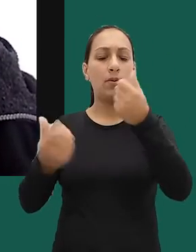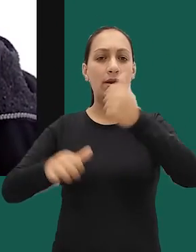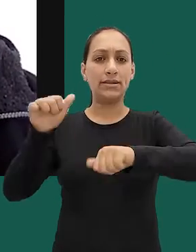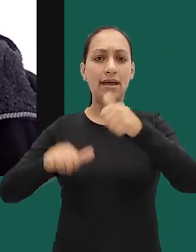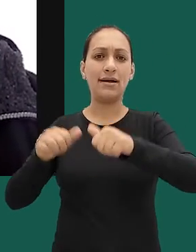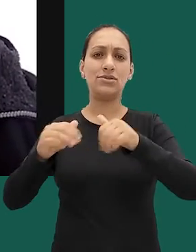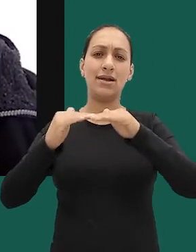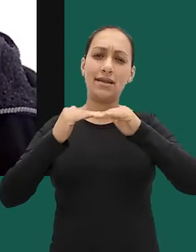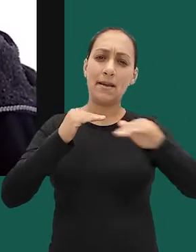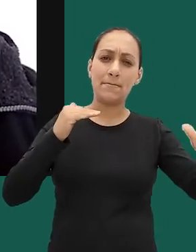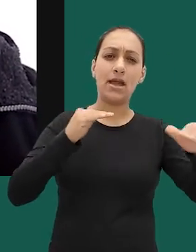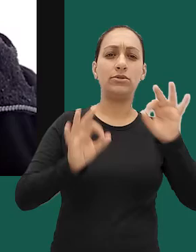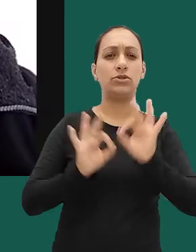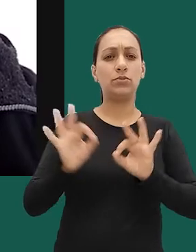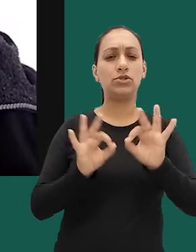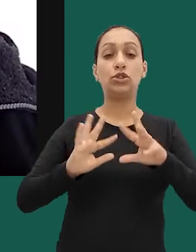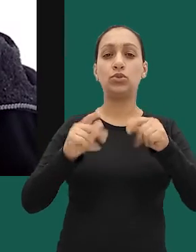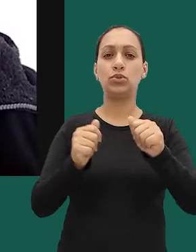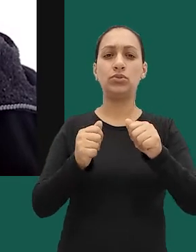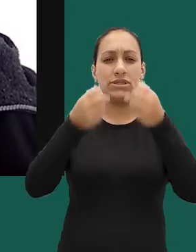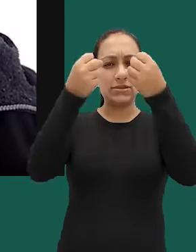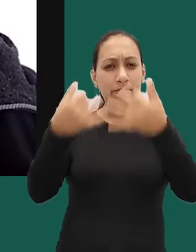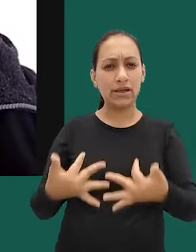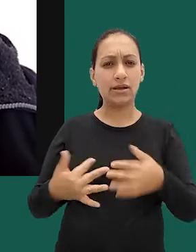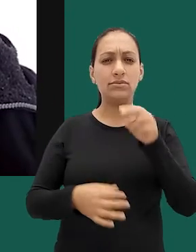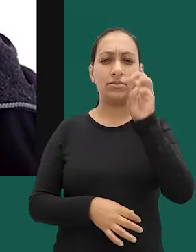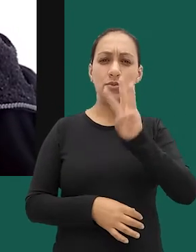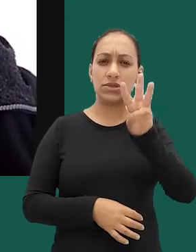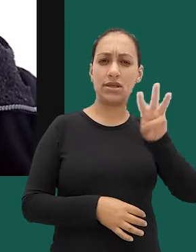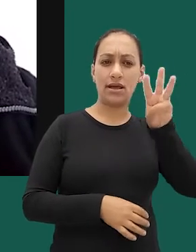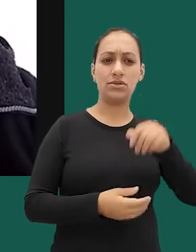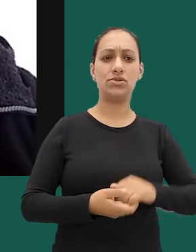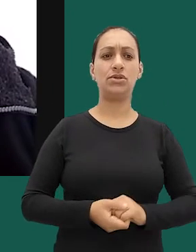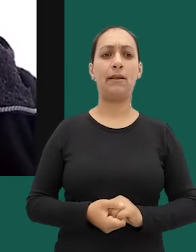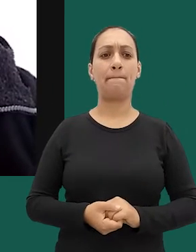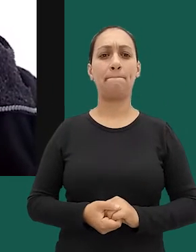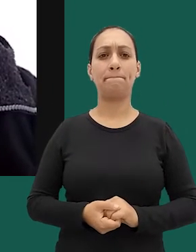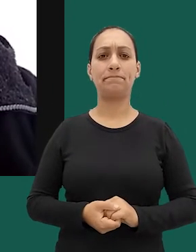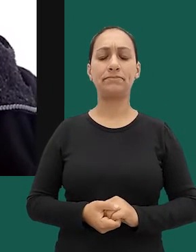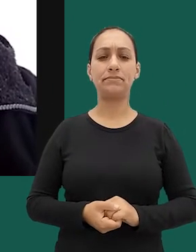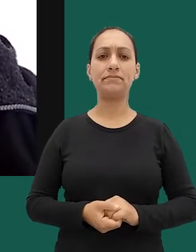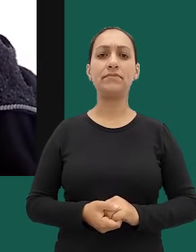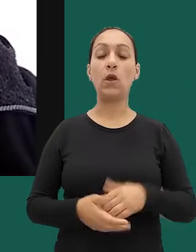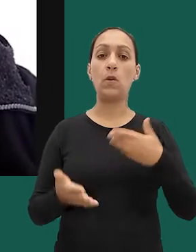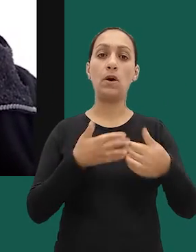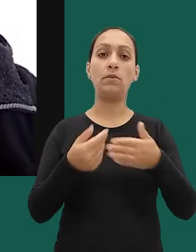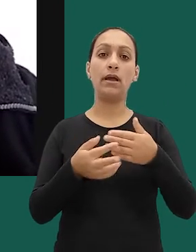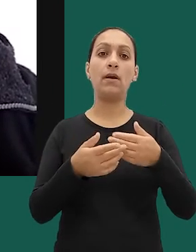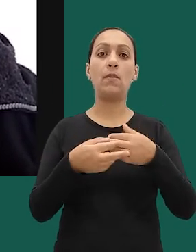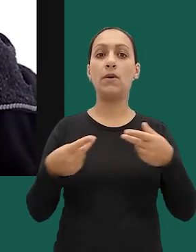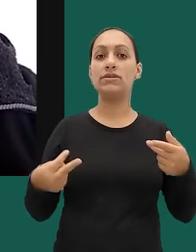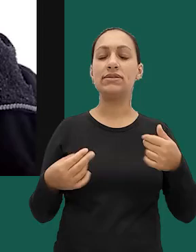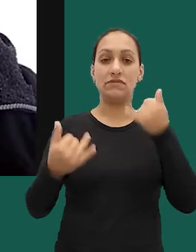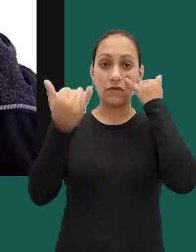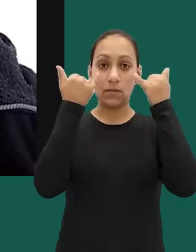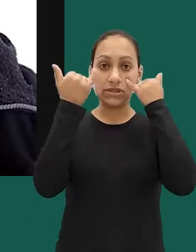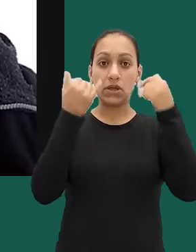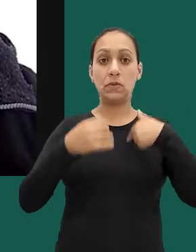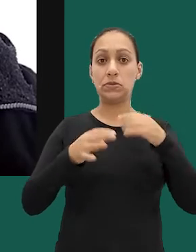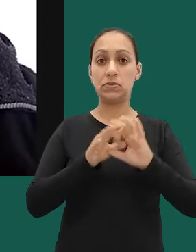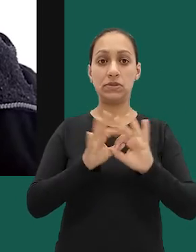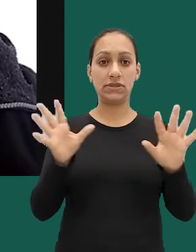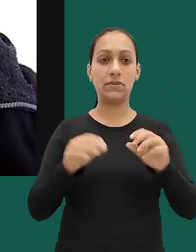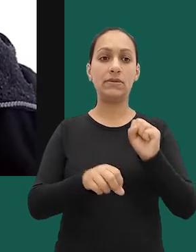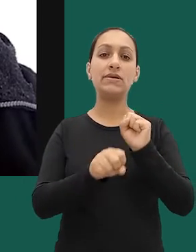projeto, enfim, tá tudo descrito lá no site. Eu fico super à disposição para mais informações. E